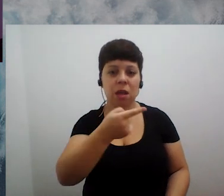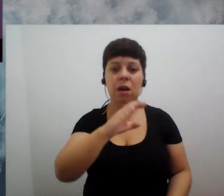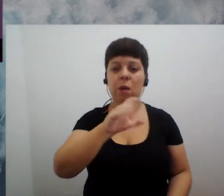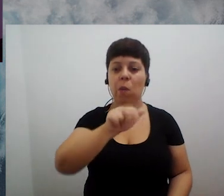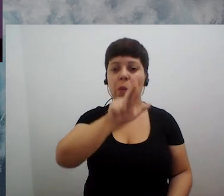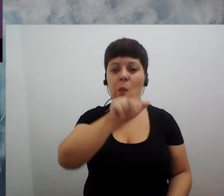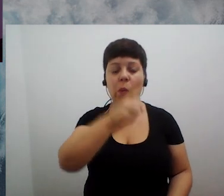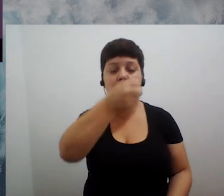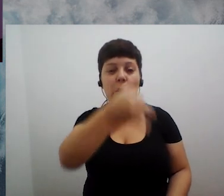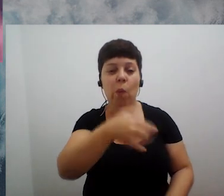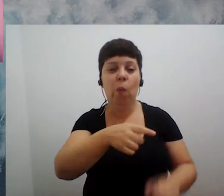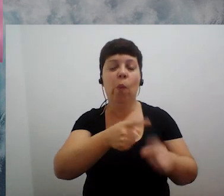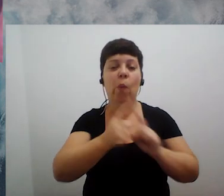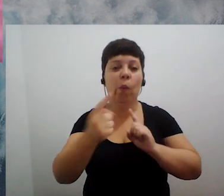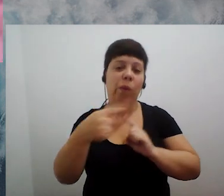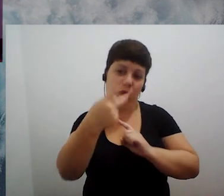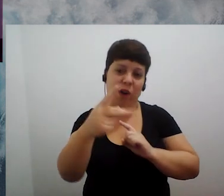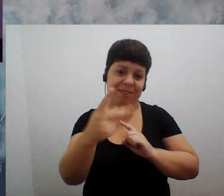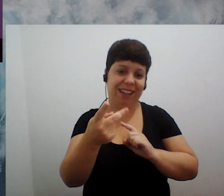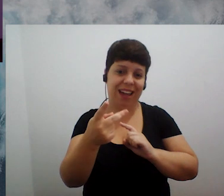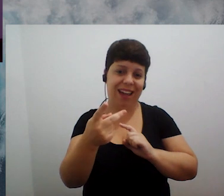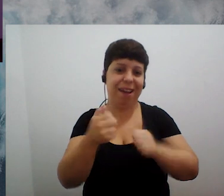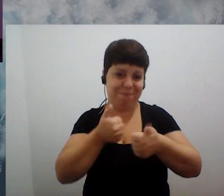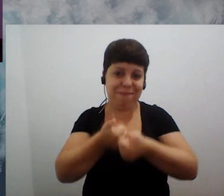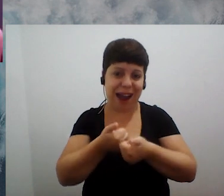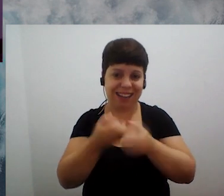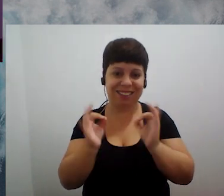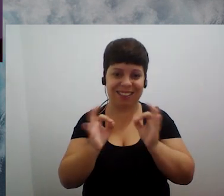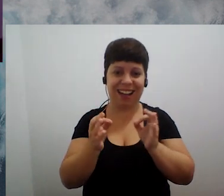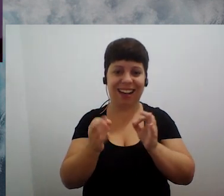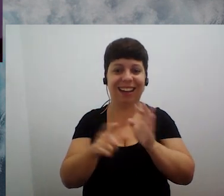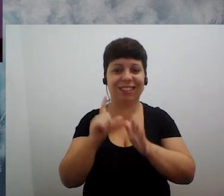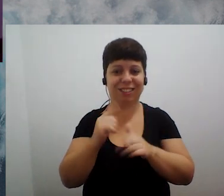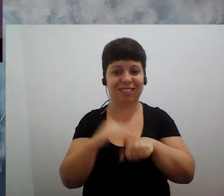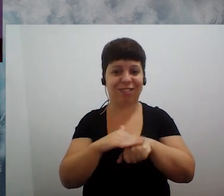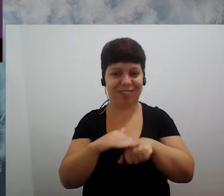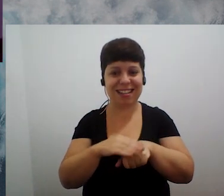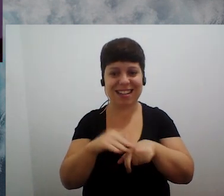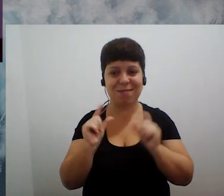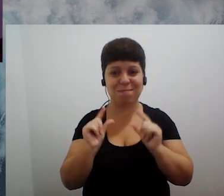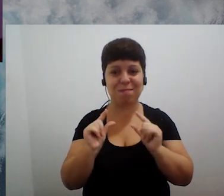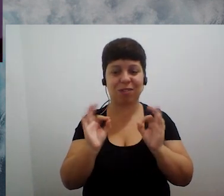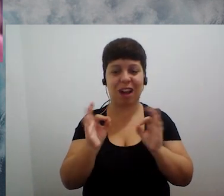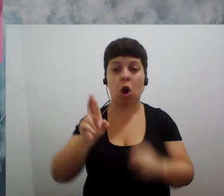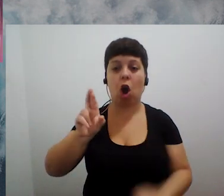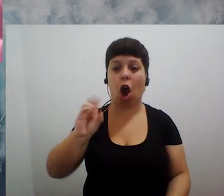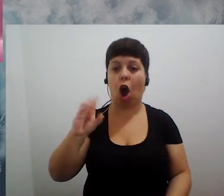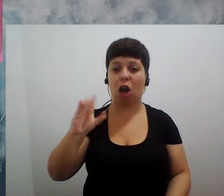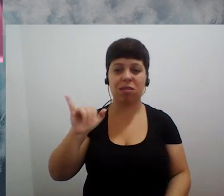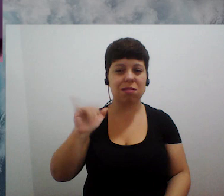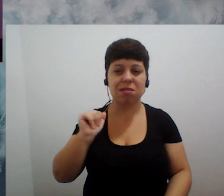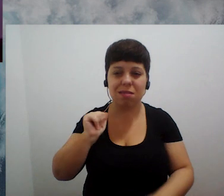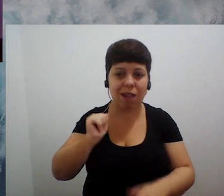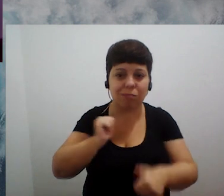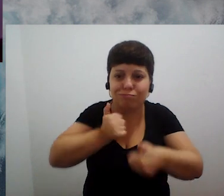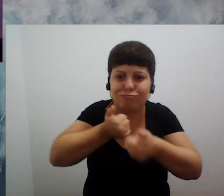Clara falou, né, dessa distância, no seu caso a distância é bem pequenininha, né? A gente estava até conversando um pouco isso, né? Que a